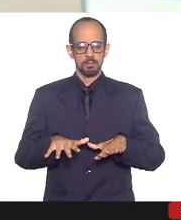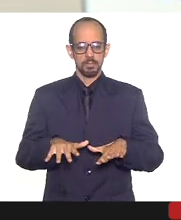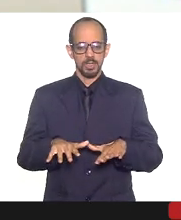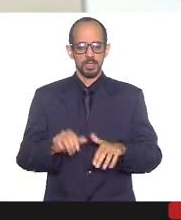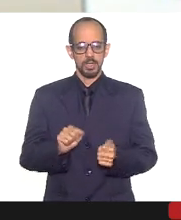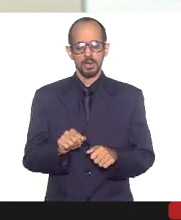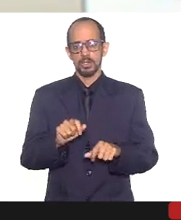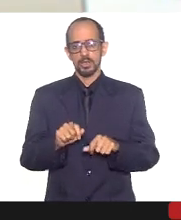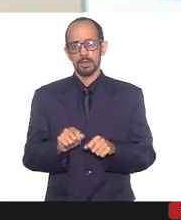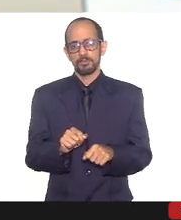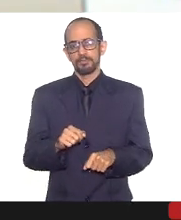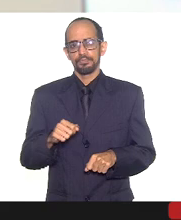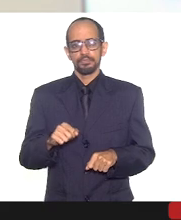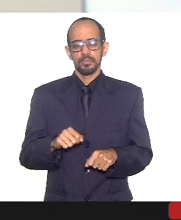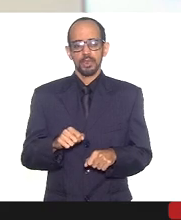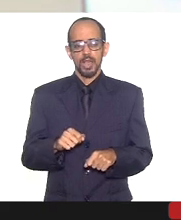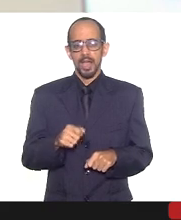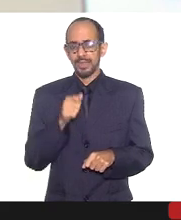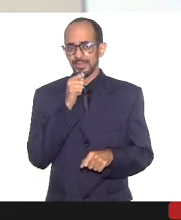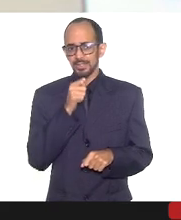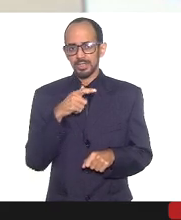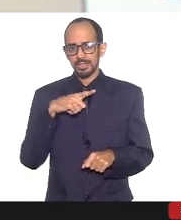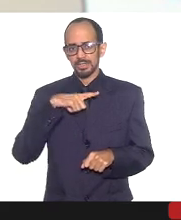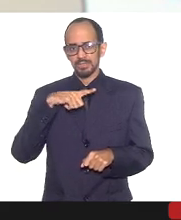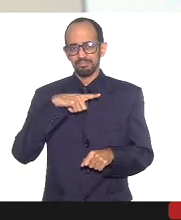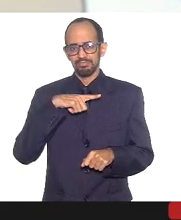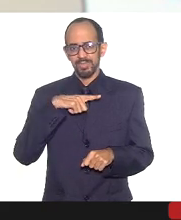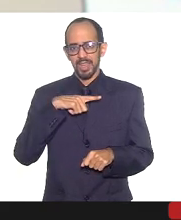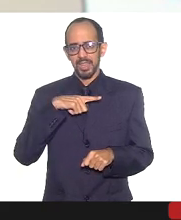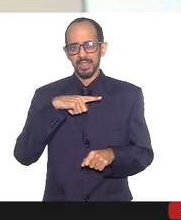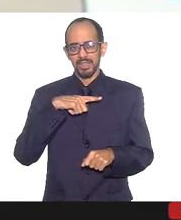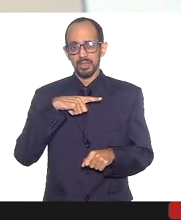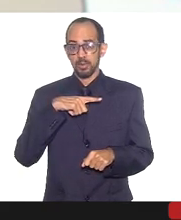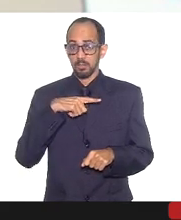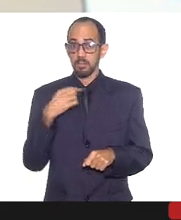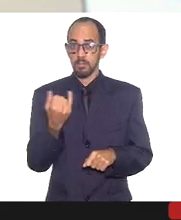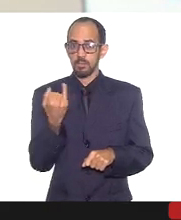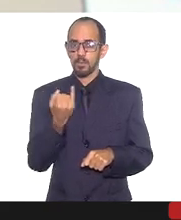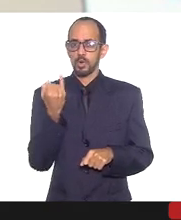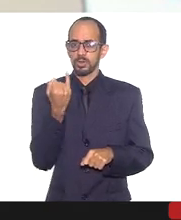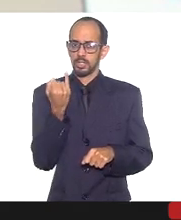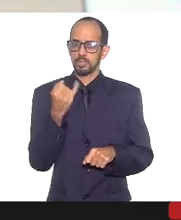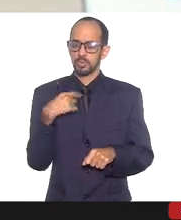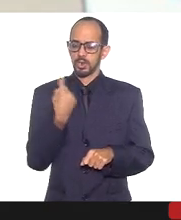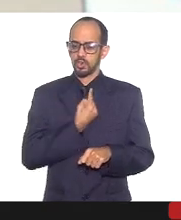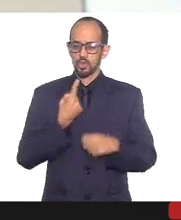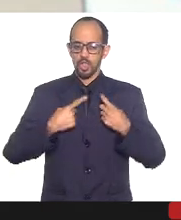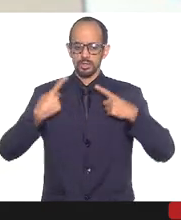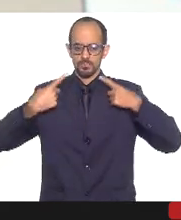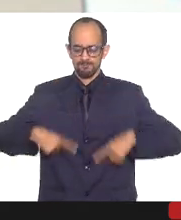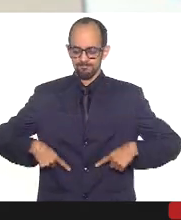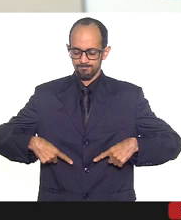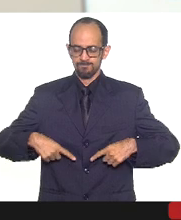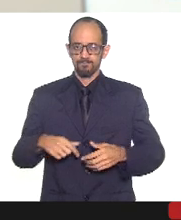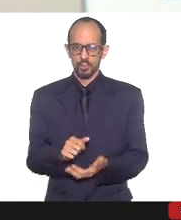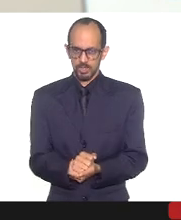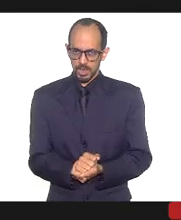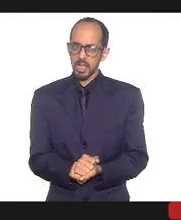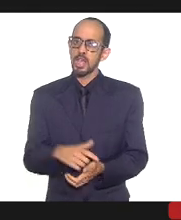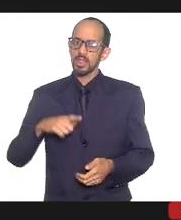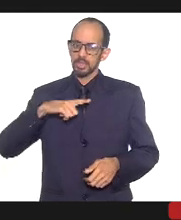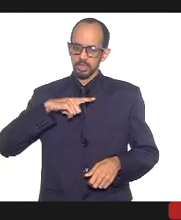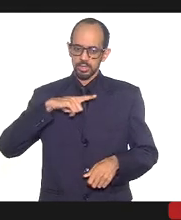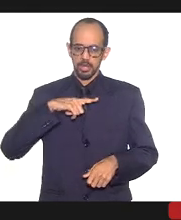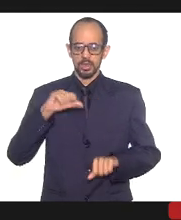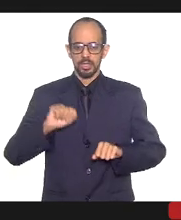estão ainda mais fundamentais para a gente enfrentar, né? Tanto do ponto de vista pedagógico, quanto do ponto de vista estrutural,